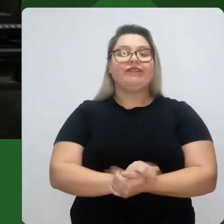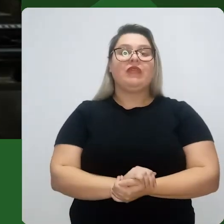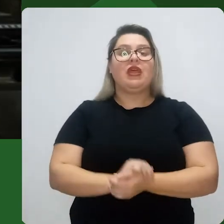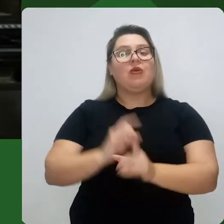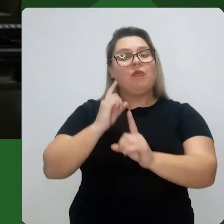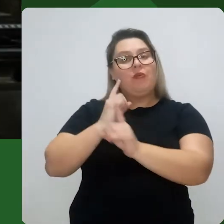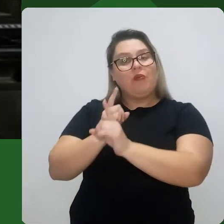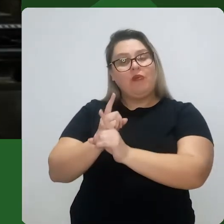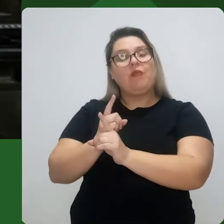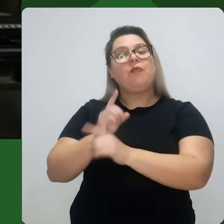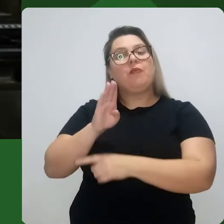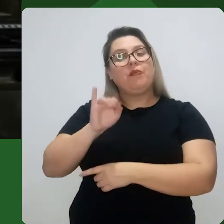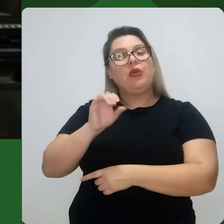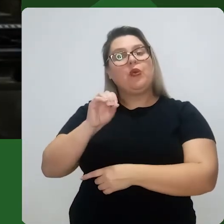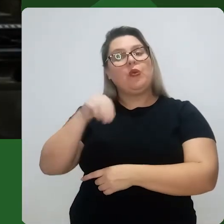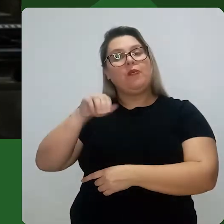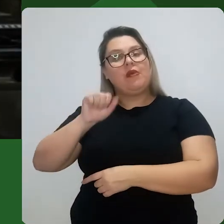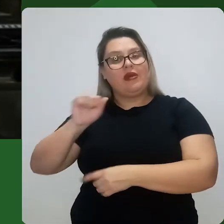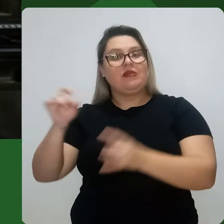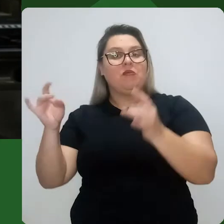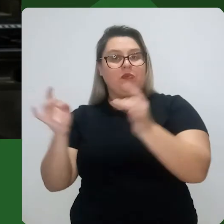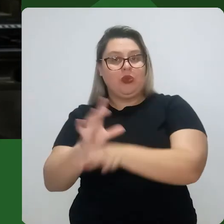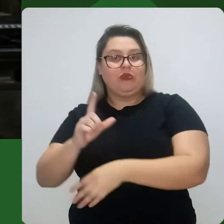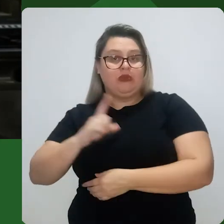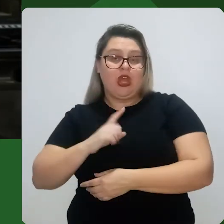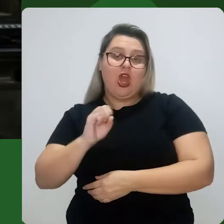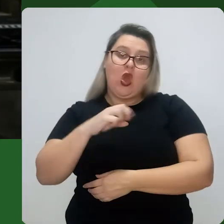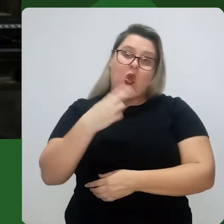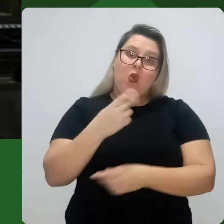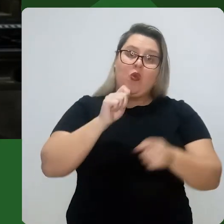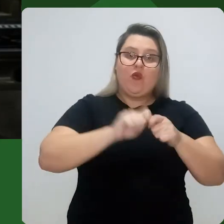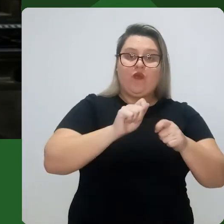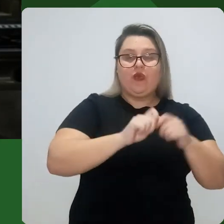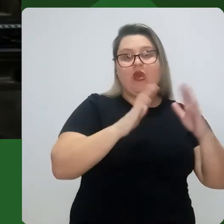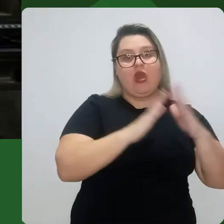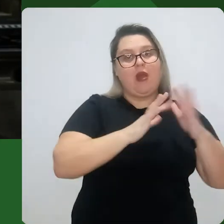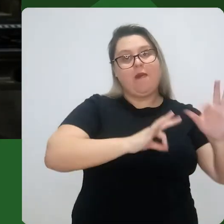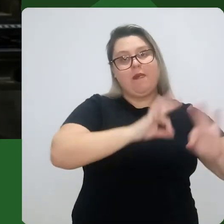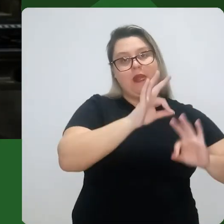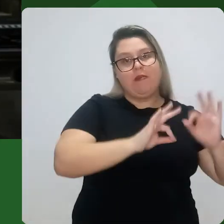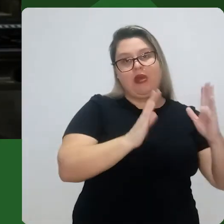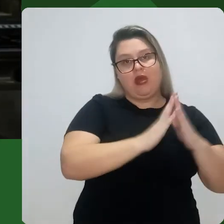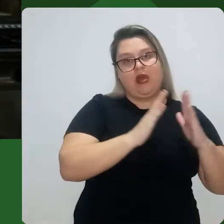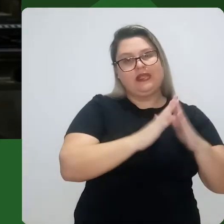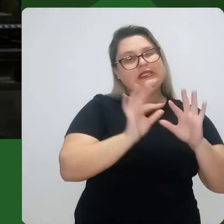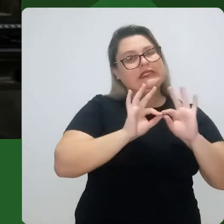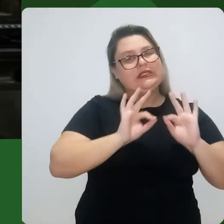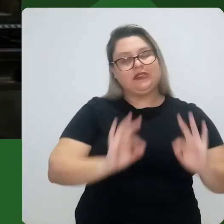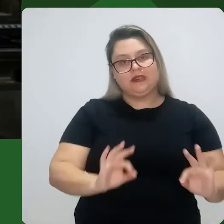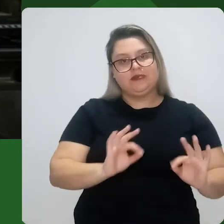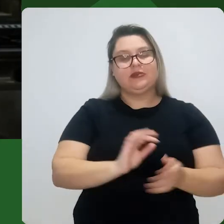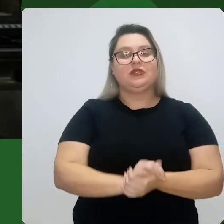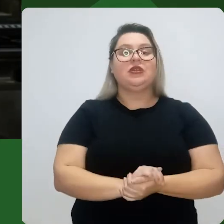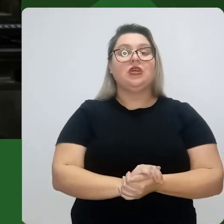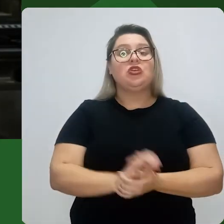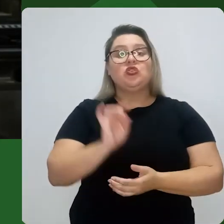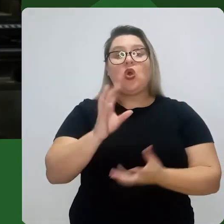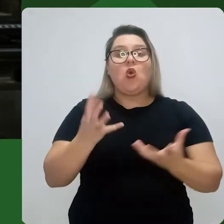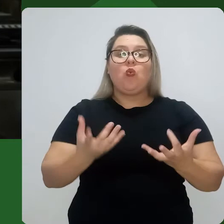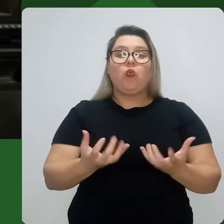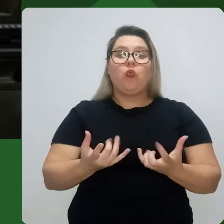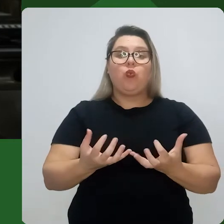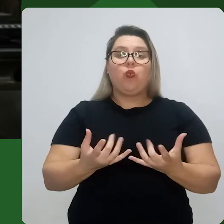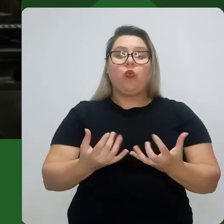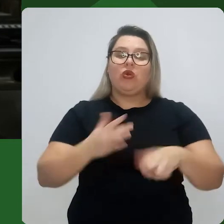Podemos encontrar a biomassa pronta no mercado ou podemos preparar a biomassa, e é muito simples.